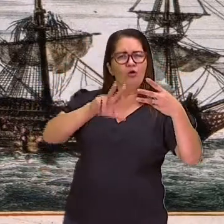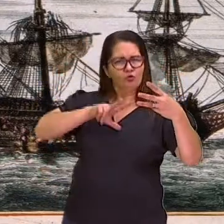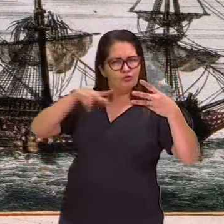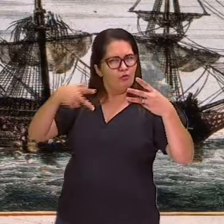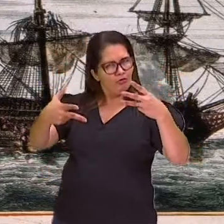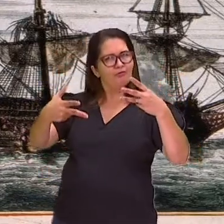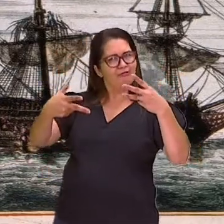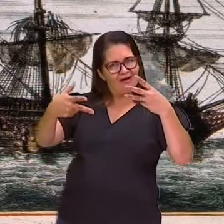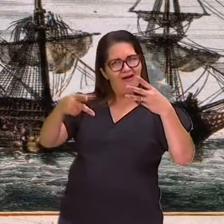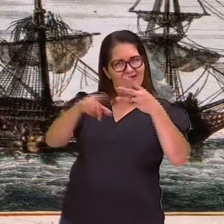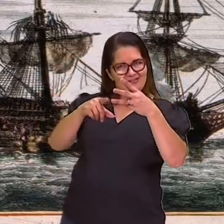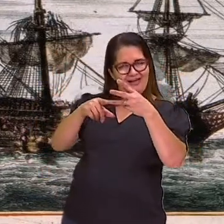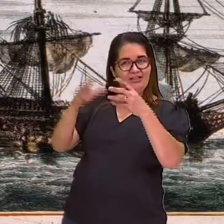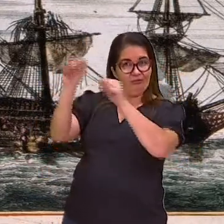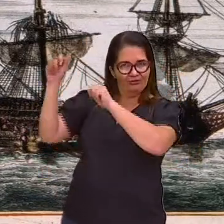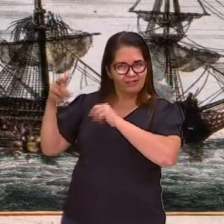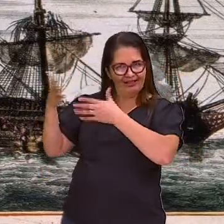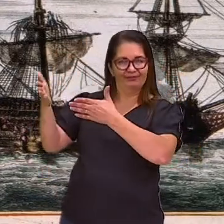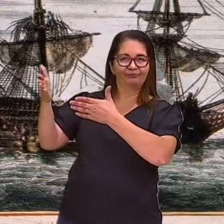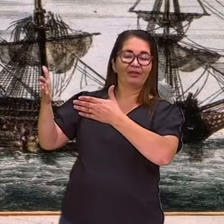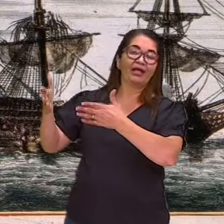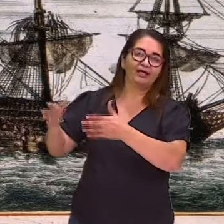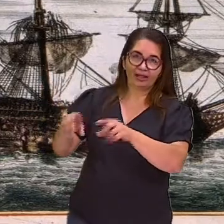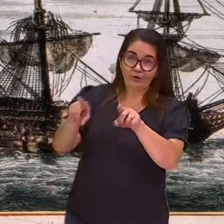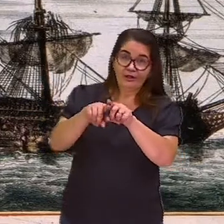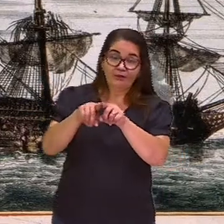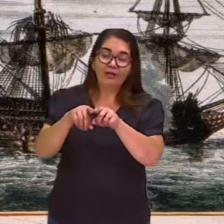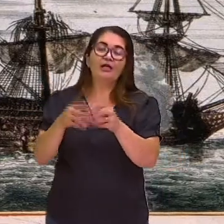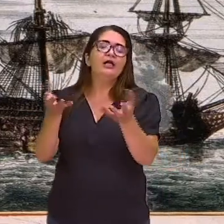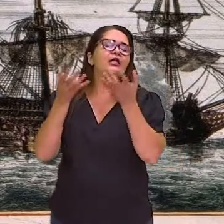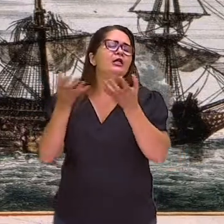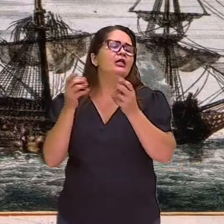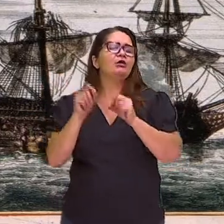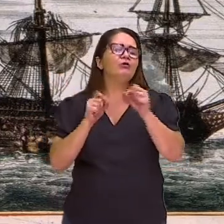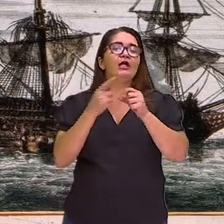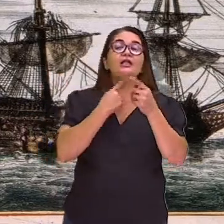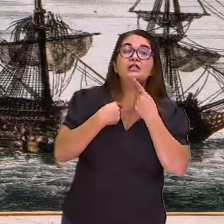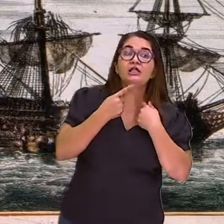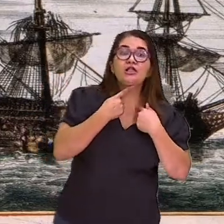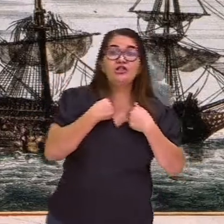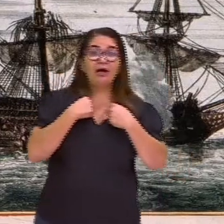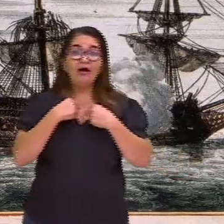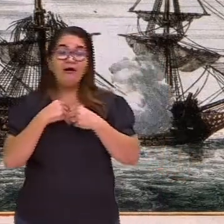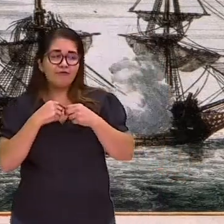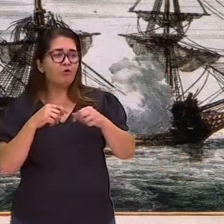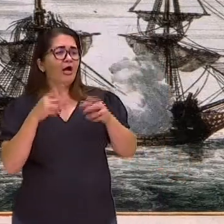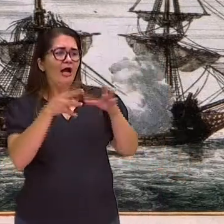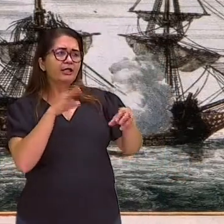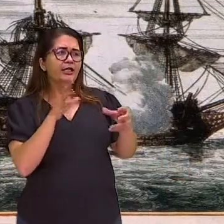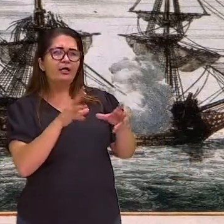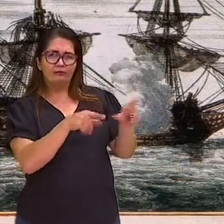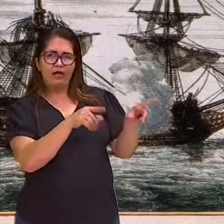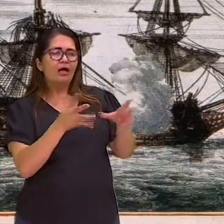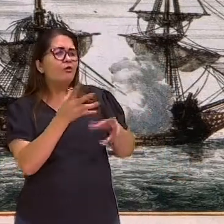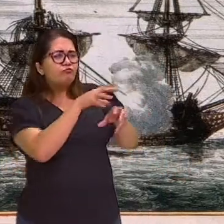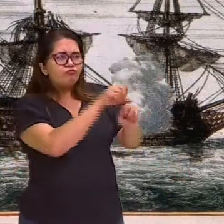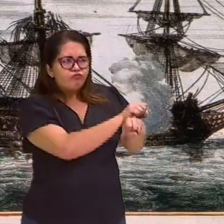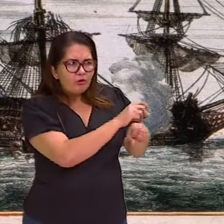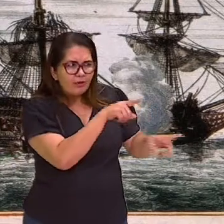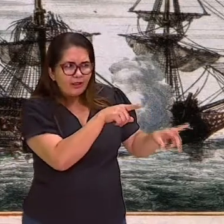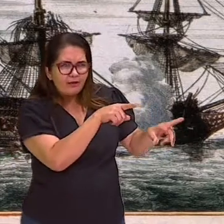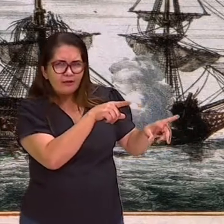colônia aqui na América, ao se apropriar de uma das principais praças produtoras